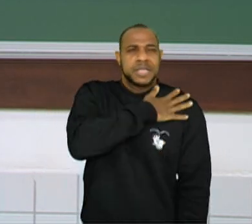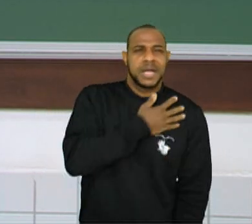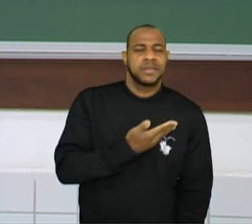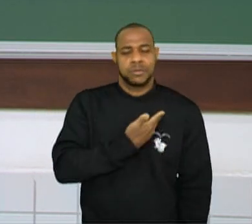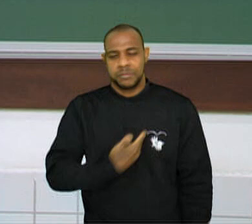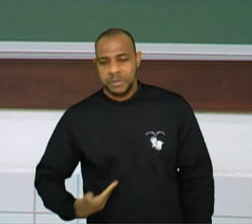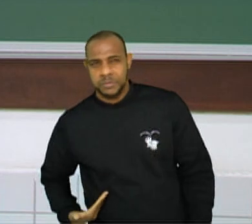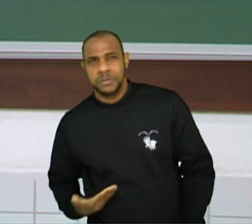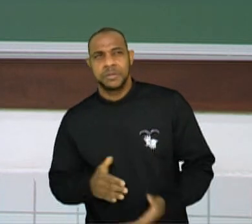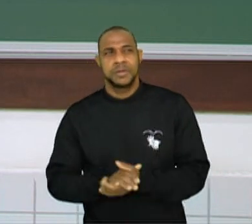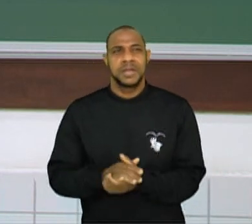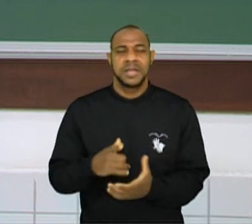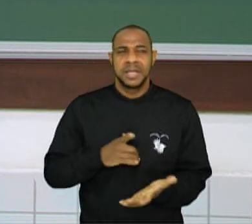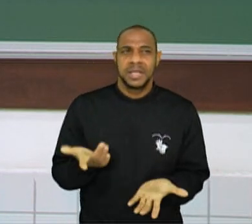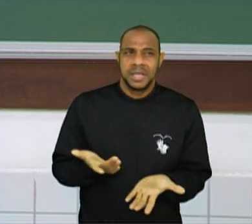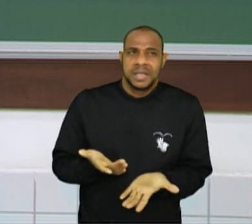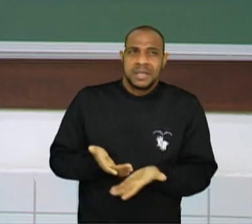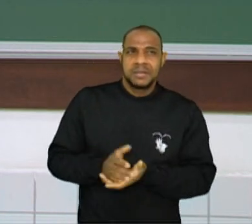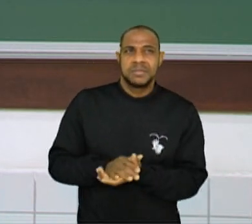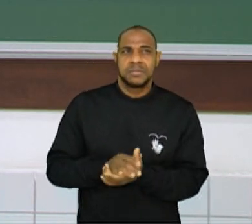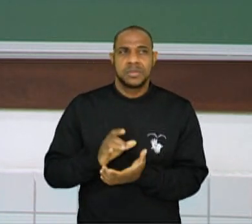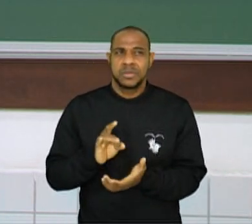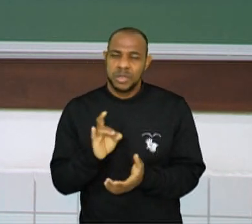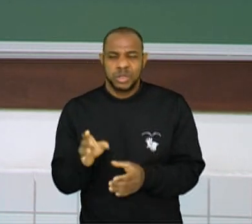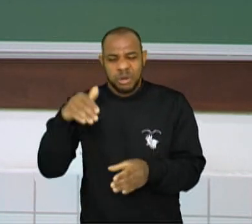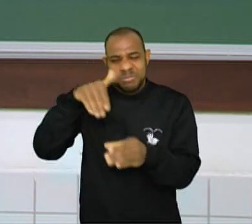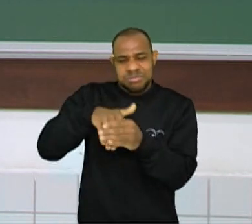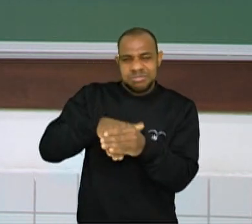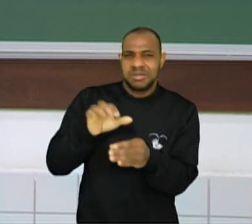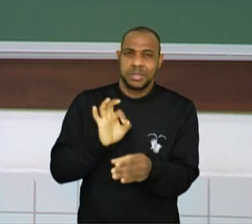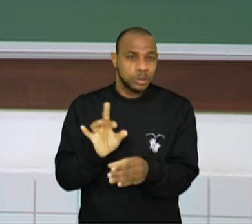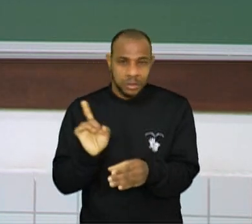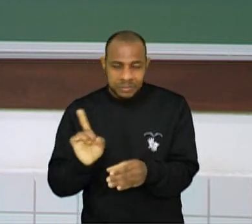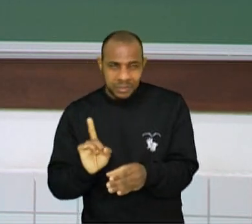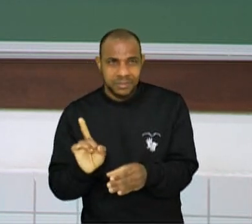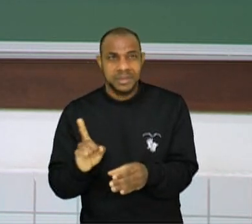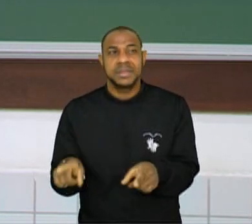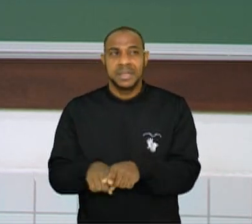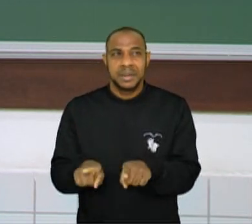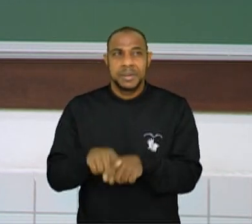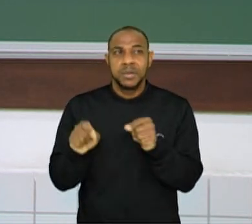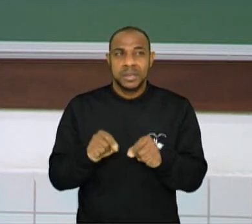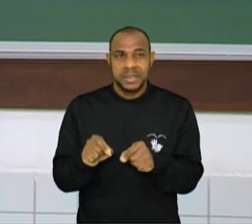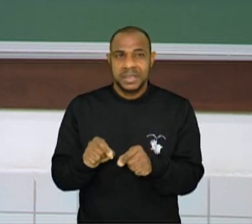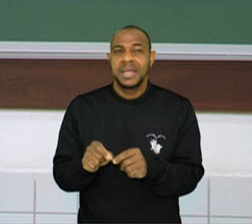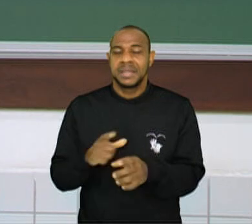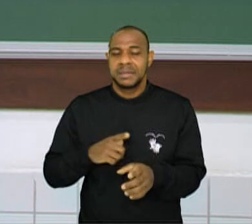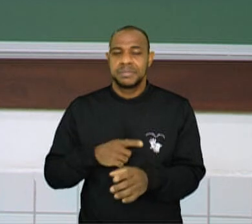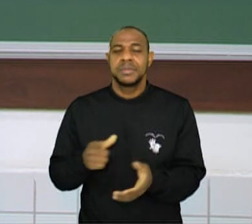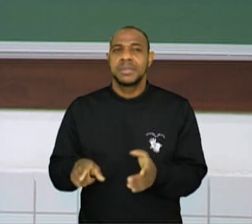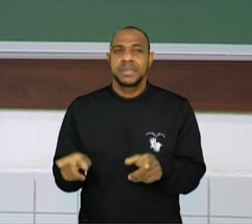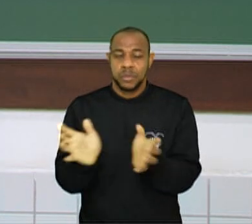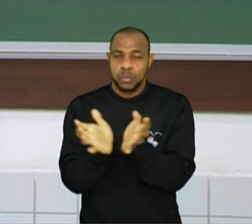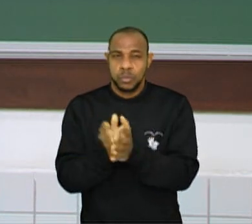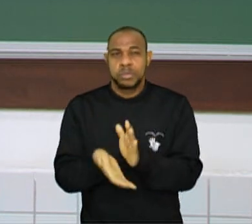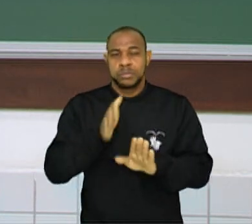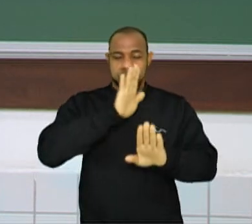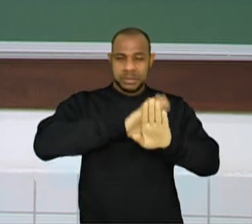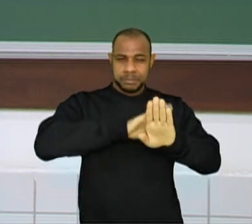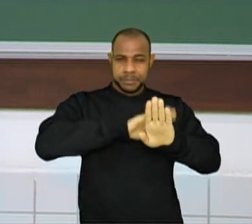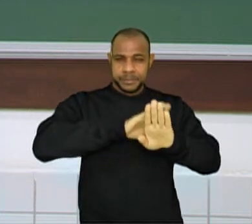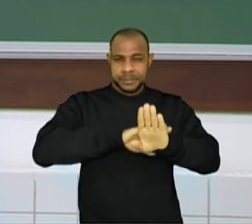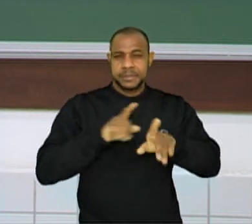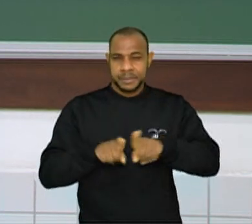Então, é um golpe não feito somente nas urnas, não é um golpe feito na bala, né? É um golpe também tramado nos bastidores do poder